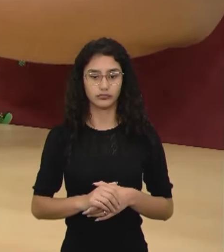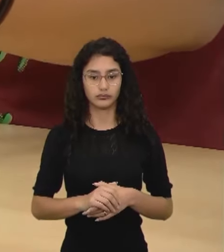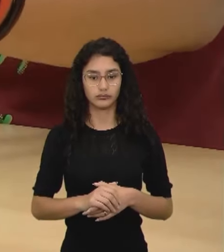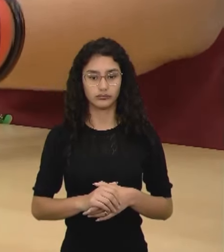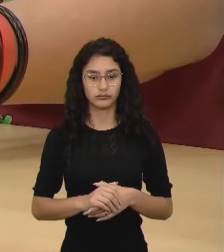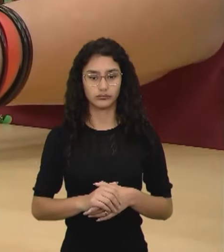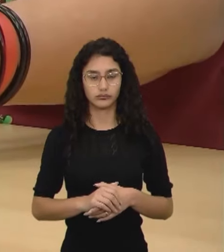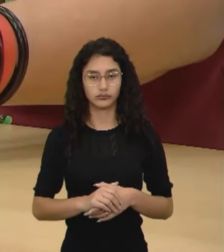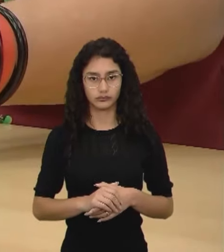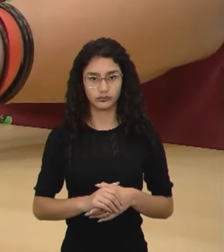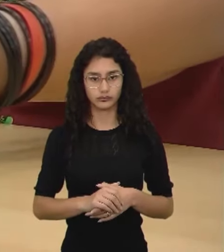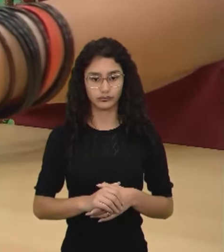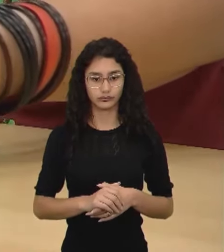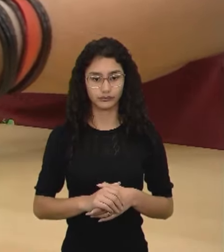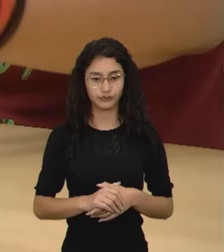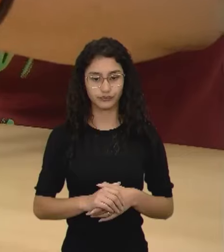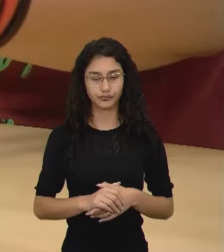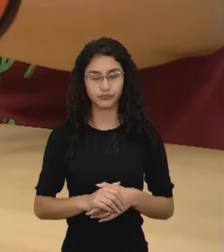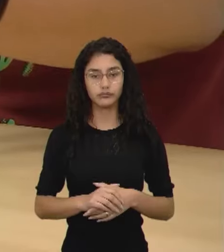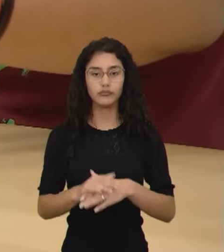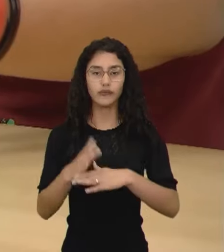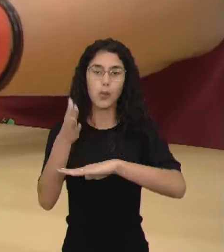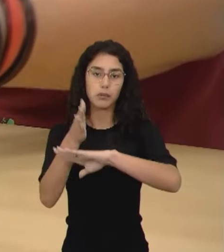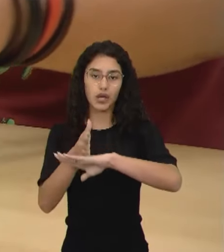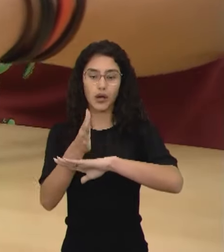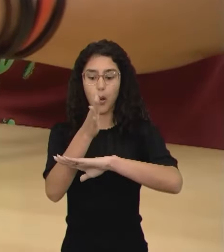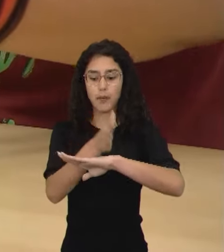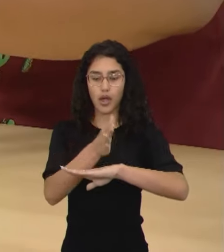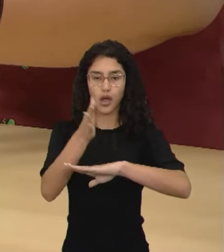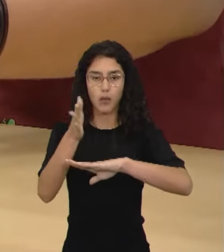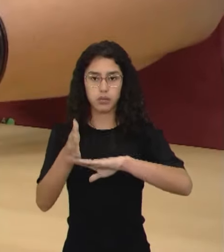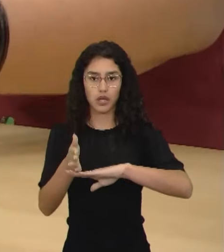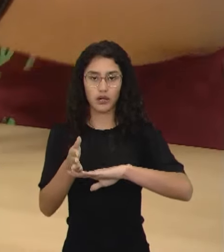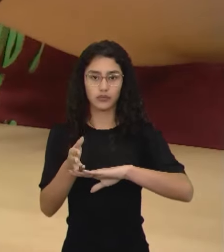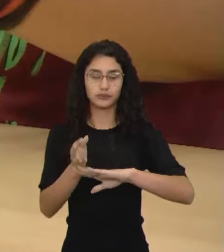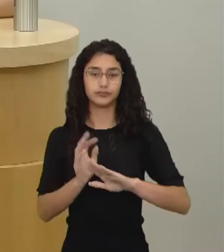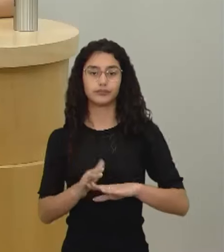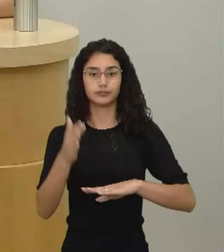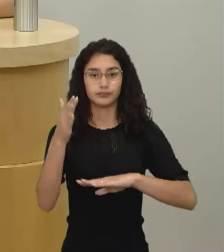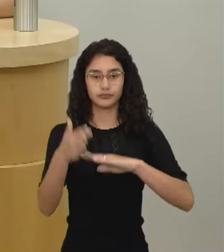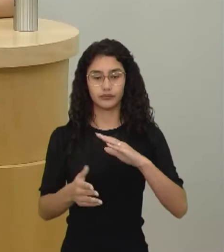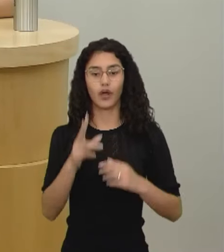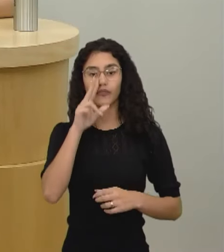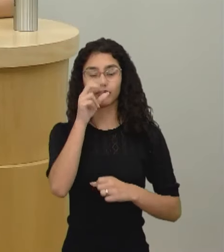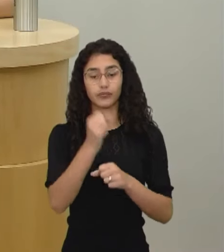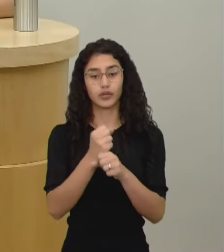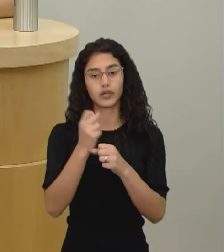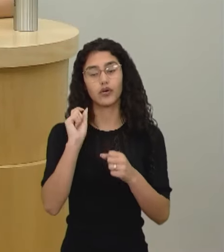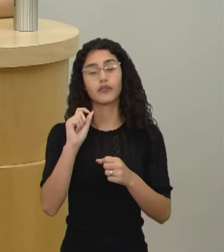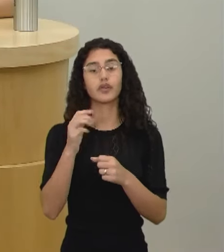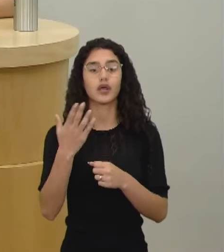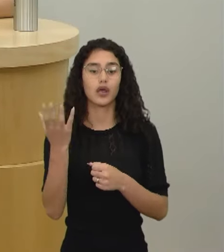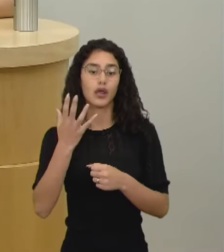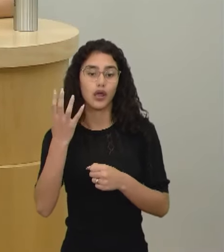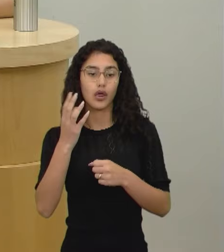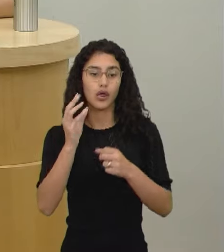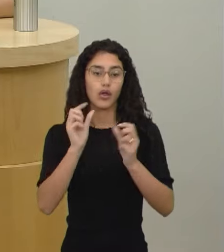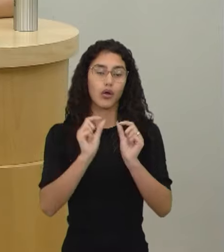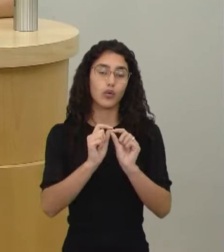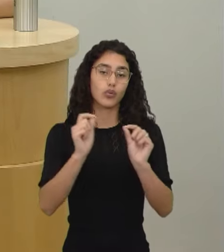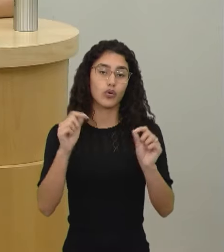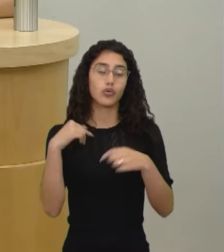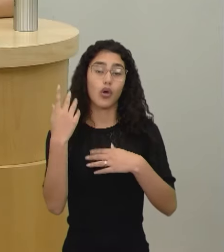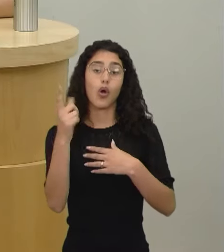maior a força. Se você colocar mais pro meio, quando você bater, ó, a força é menor. Então, tudo isso vai depender do quão longe você quer. Qual é o